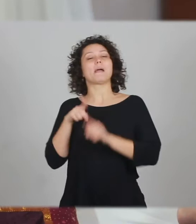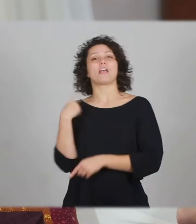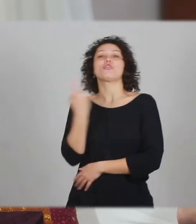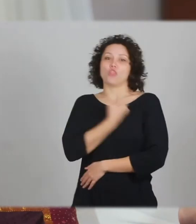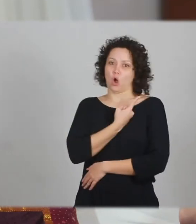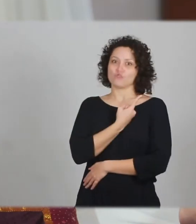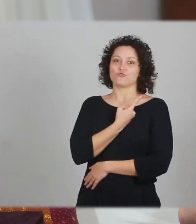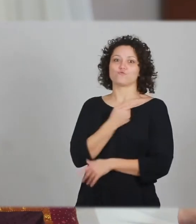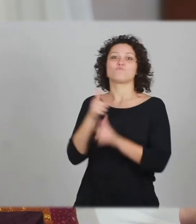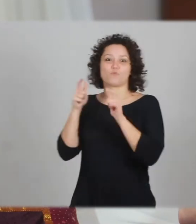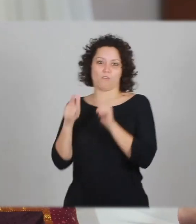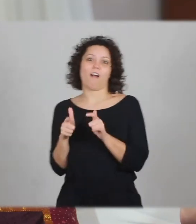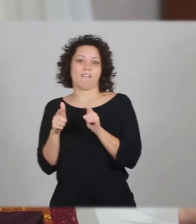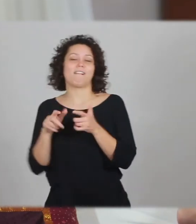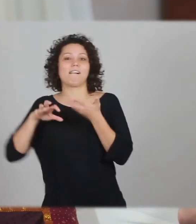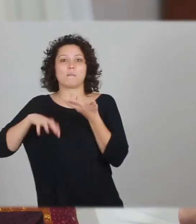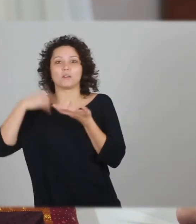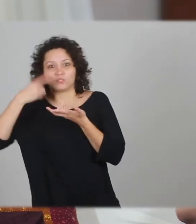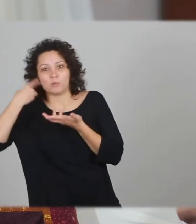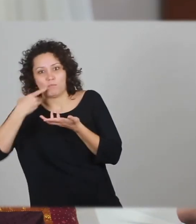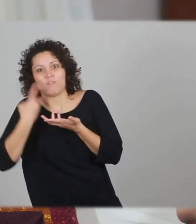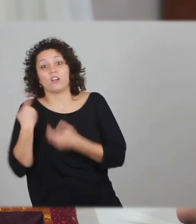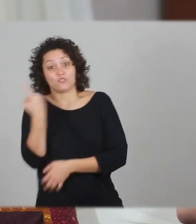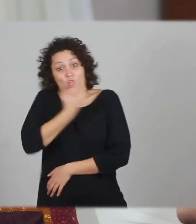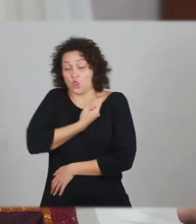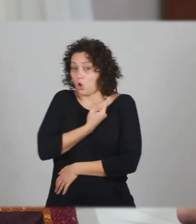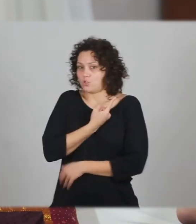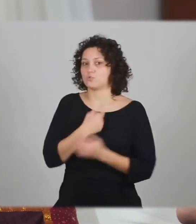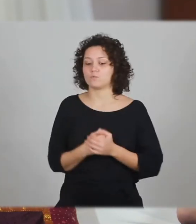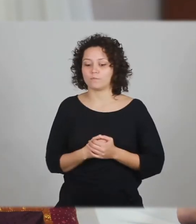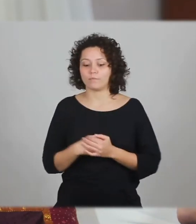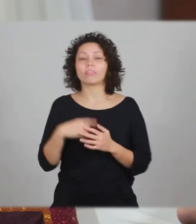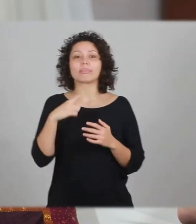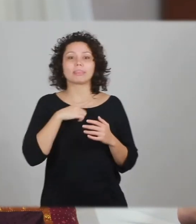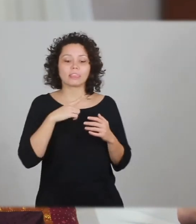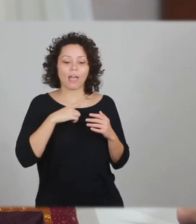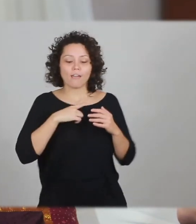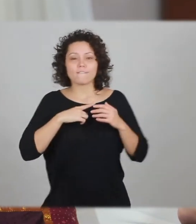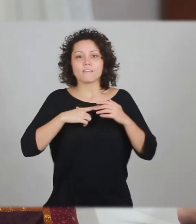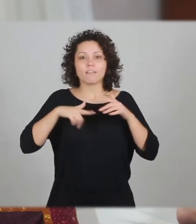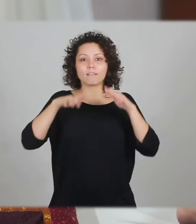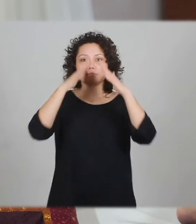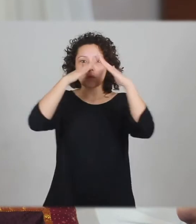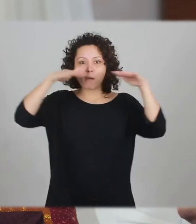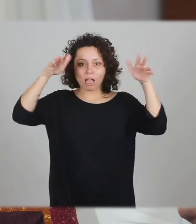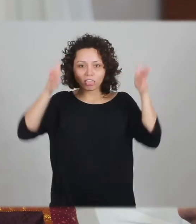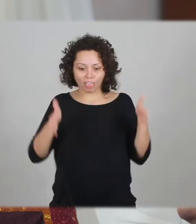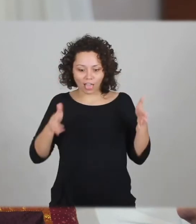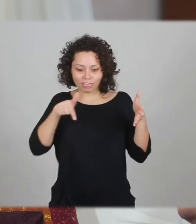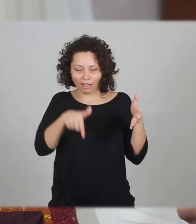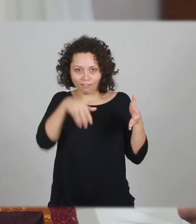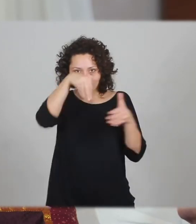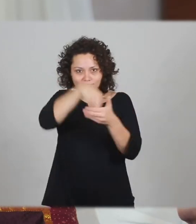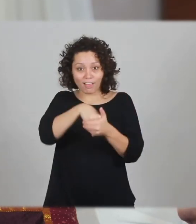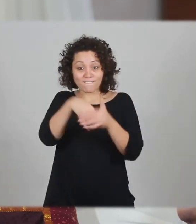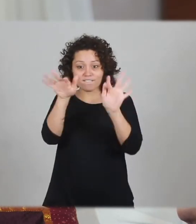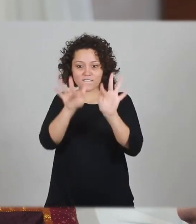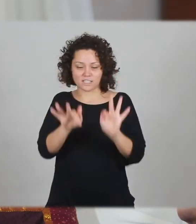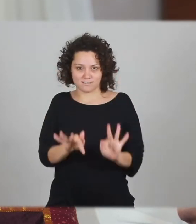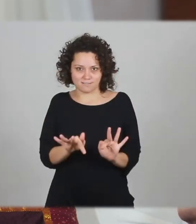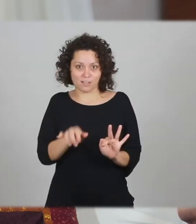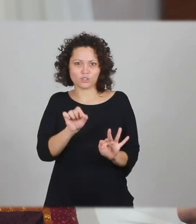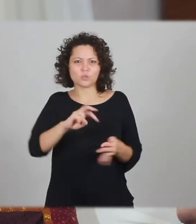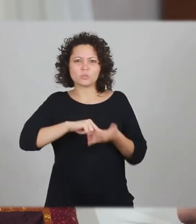Deputados é um espaço nosso, da população. Foi criada uma tenda, que se chama Tenda da Felicidade. E o que a Aliança pela